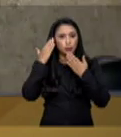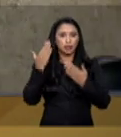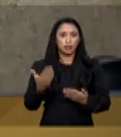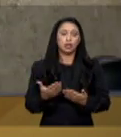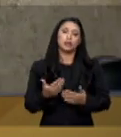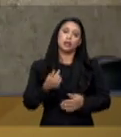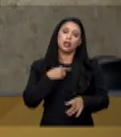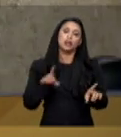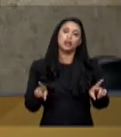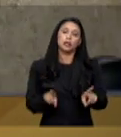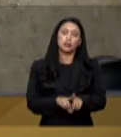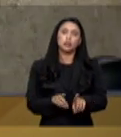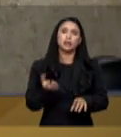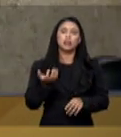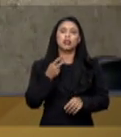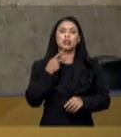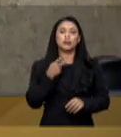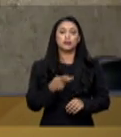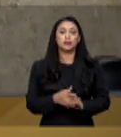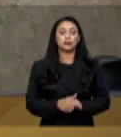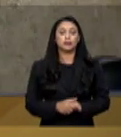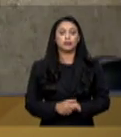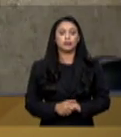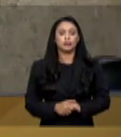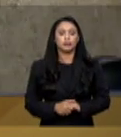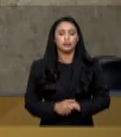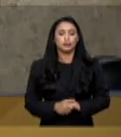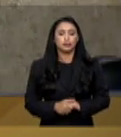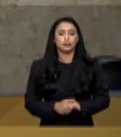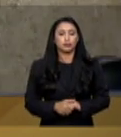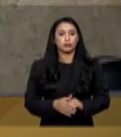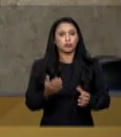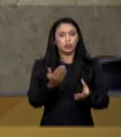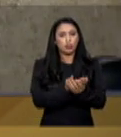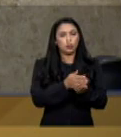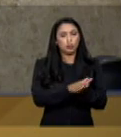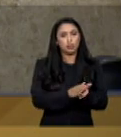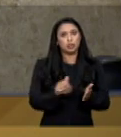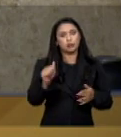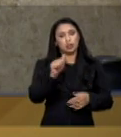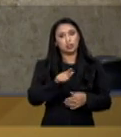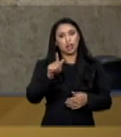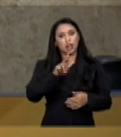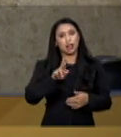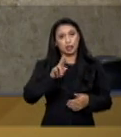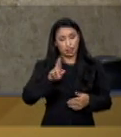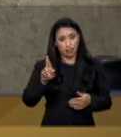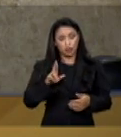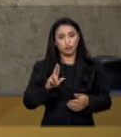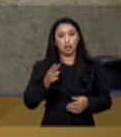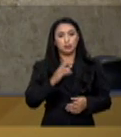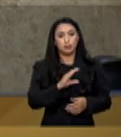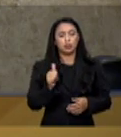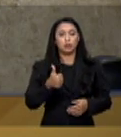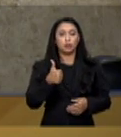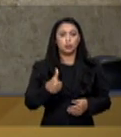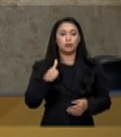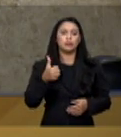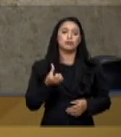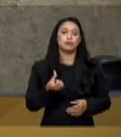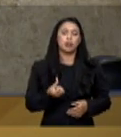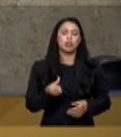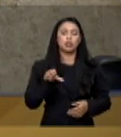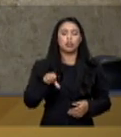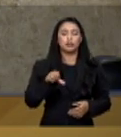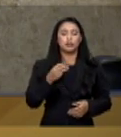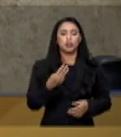também gostaria só de ressaltar que o precedente do Supremo Tribunal Federal no agravo regimental no habeas corpus 164-593